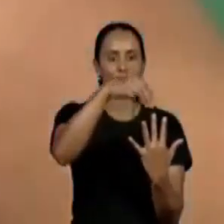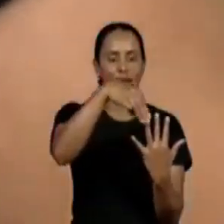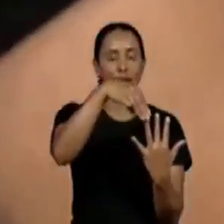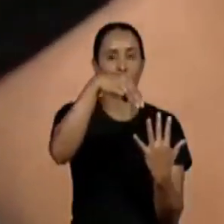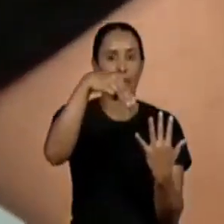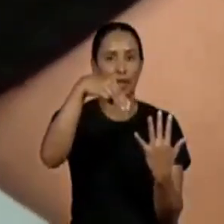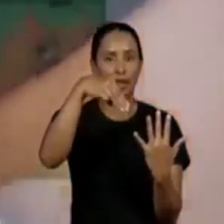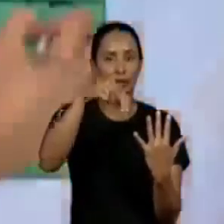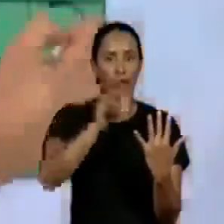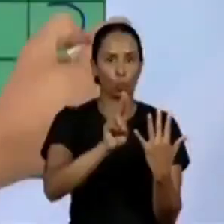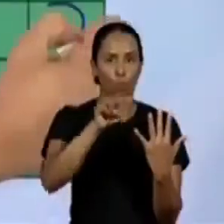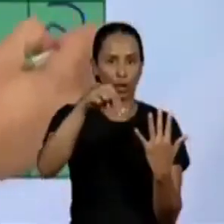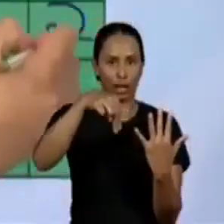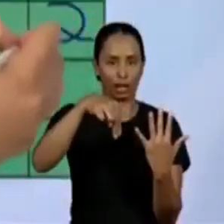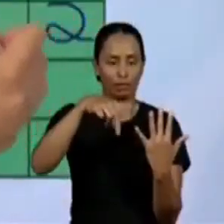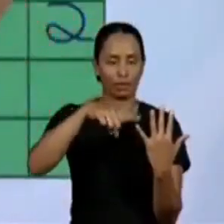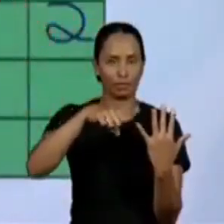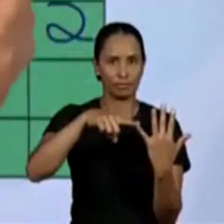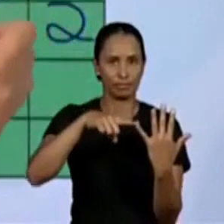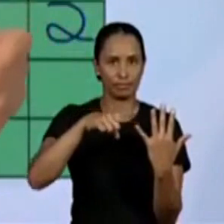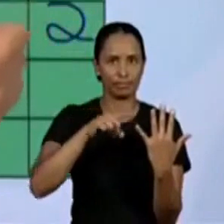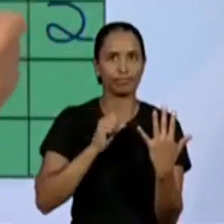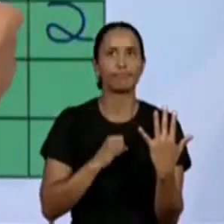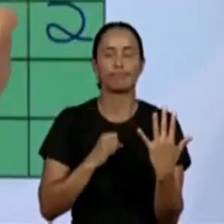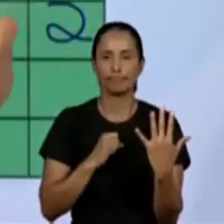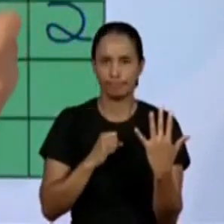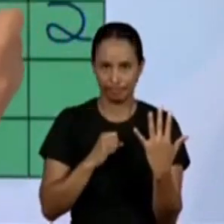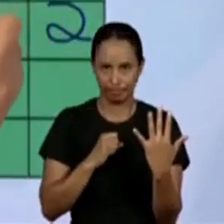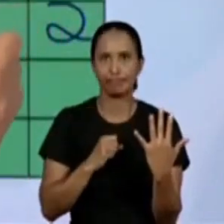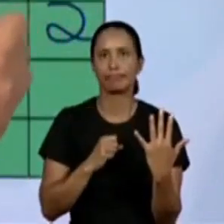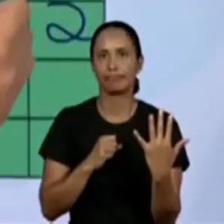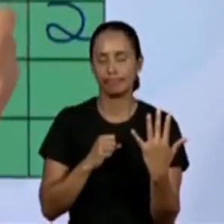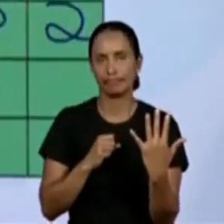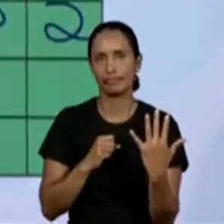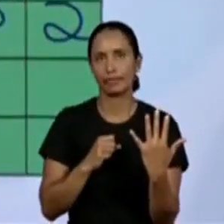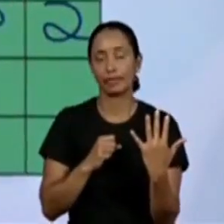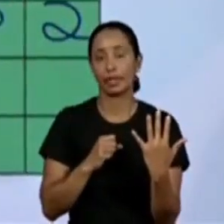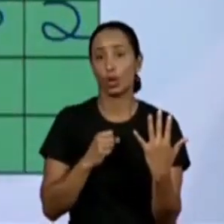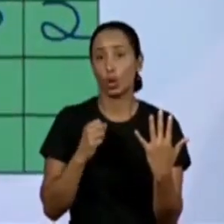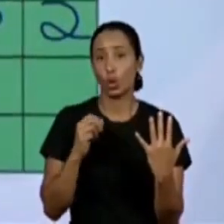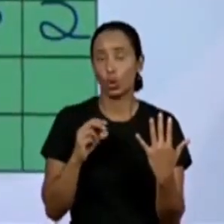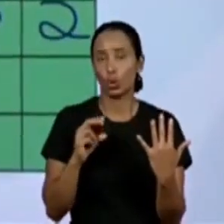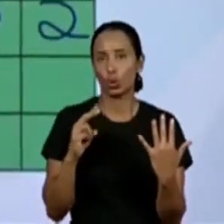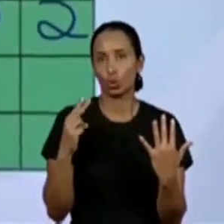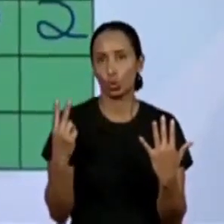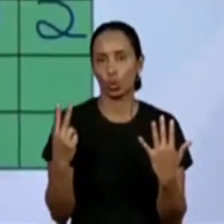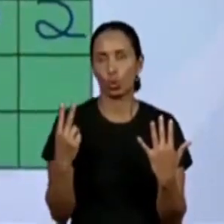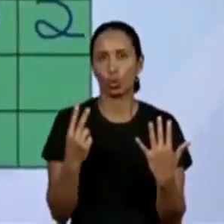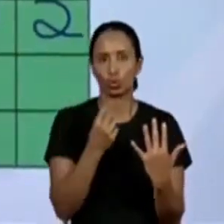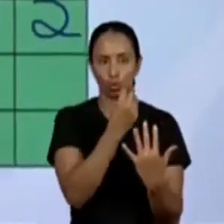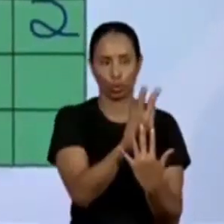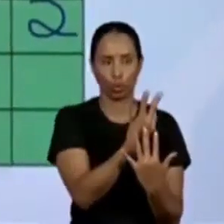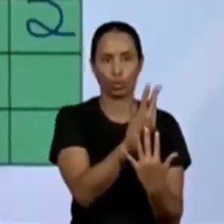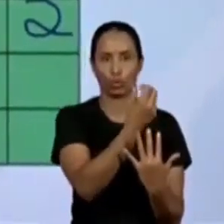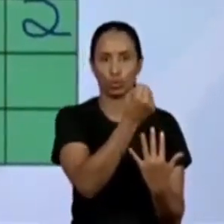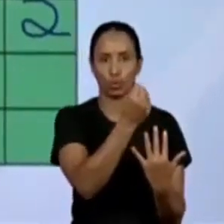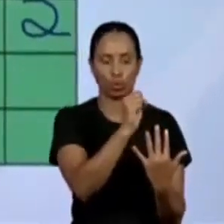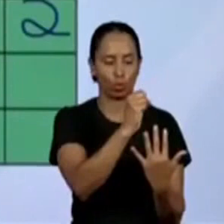64.782. Então eu venho, o 2 é o último número. 2, 8,